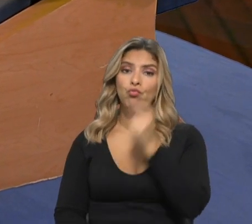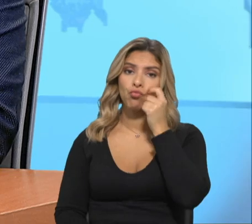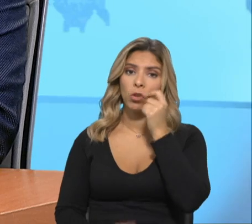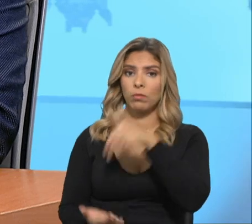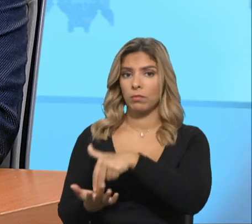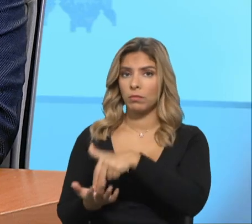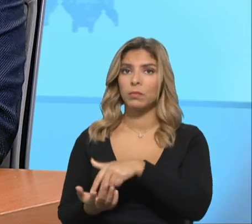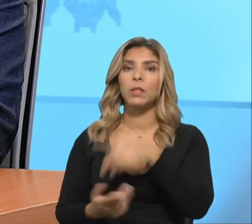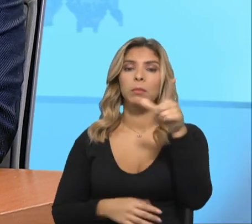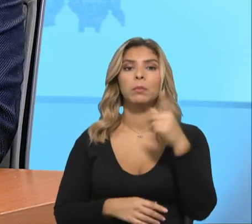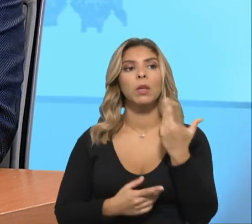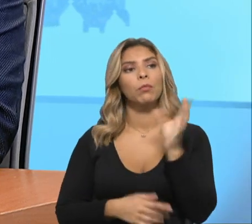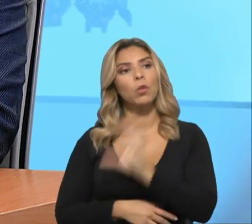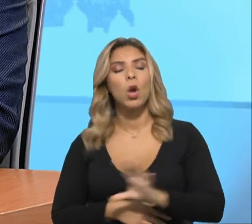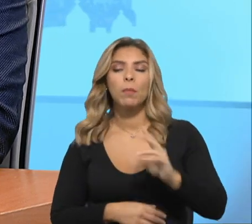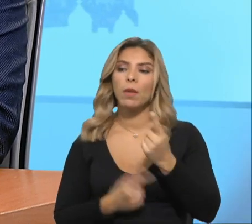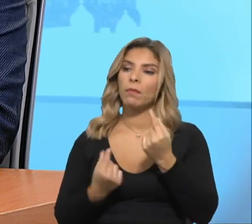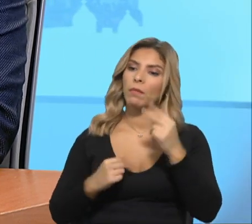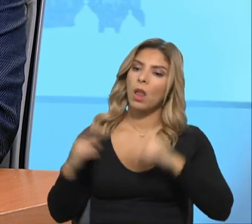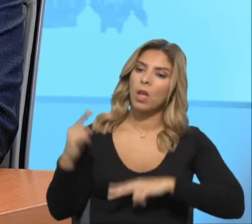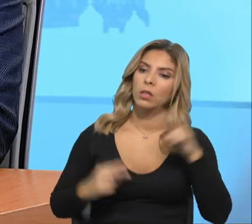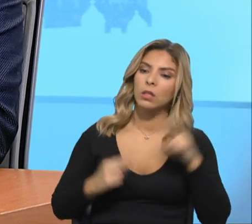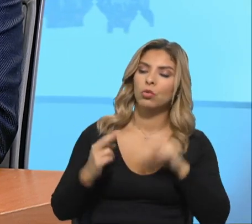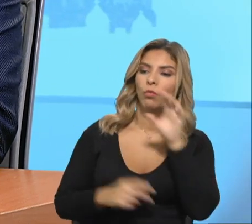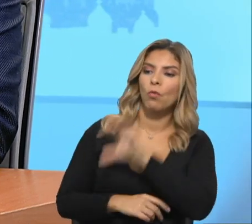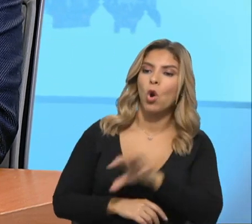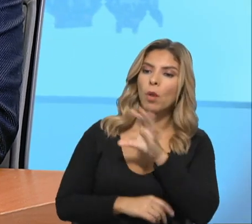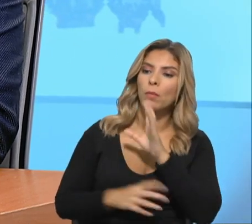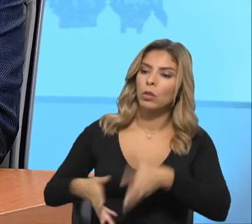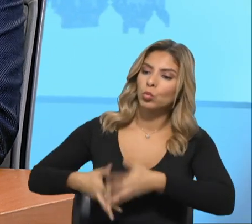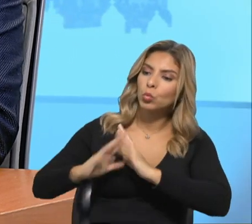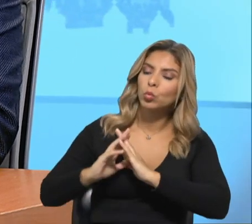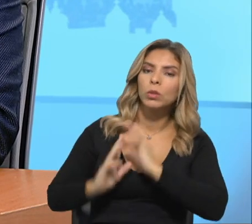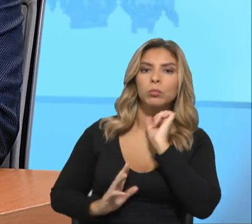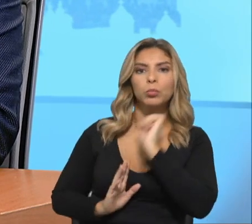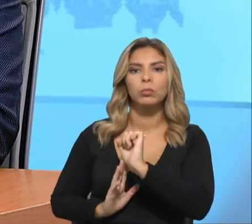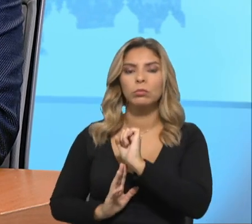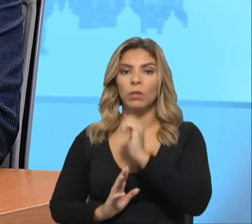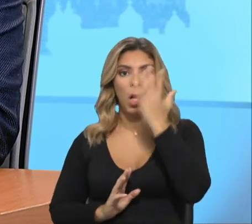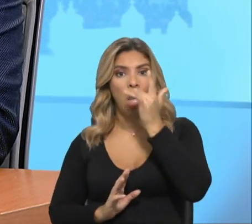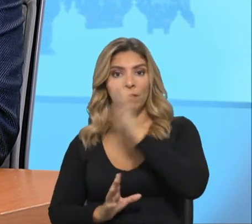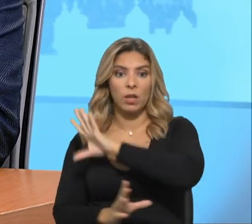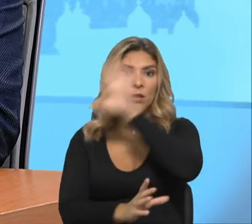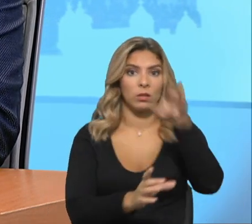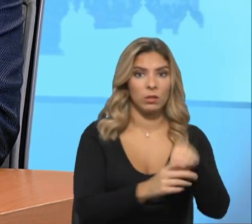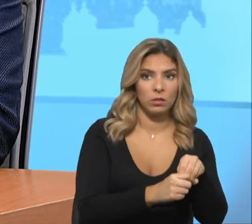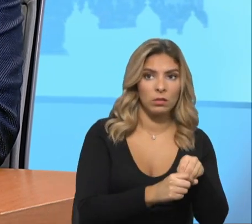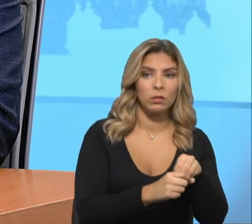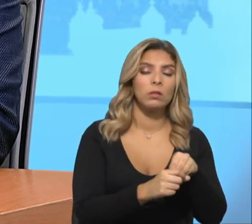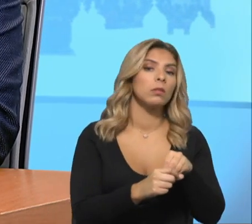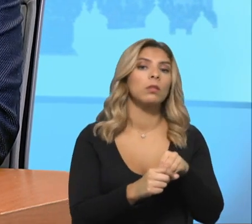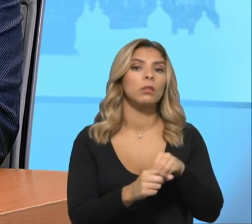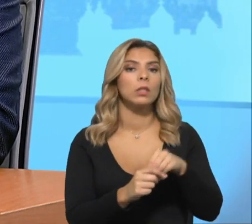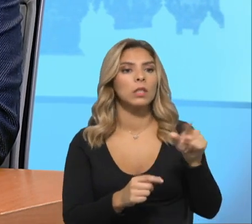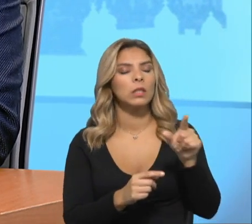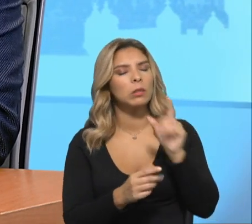questão da arquitetura financeira mundial e a capacidade de incluir a África de uma forma mais